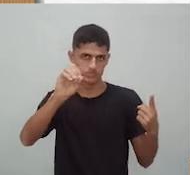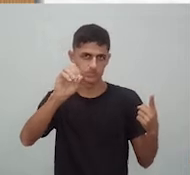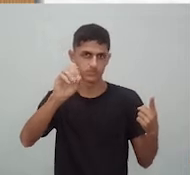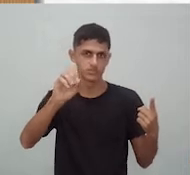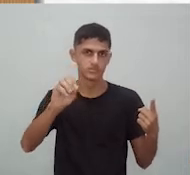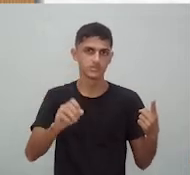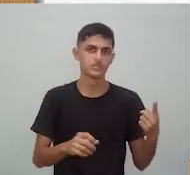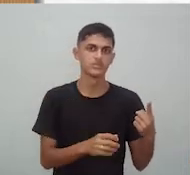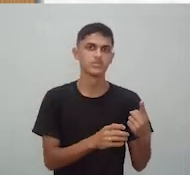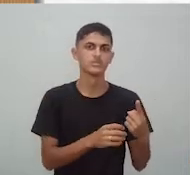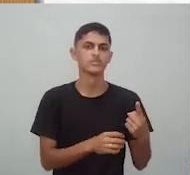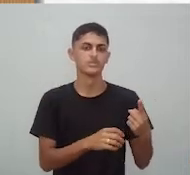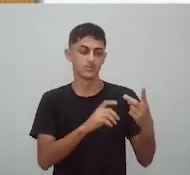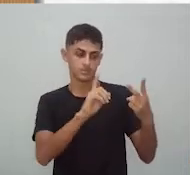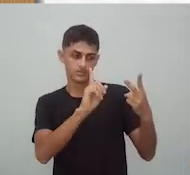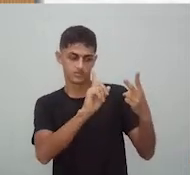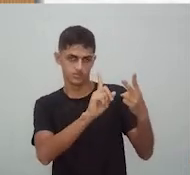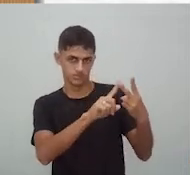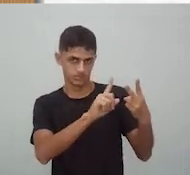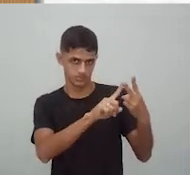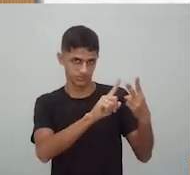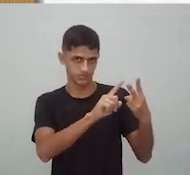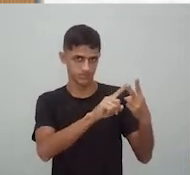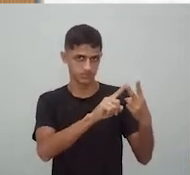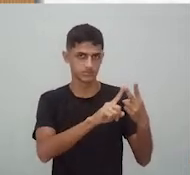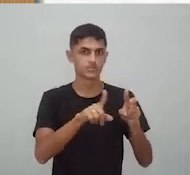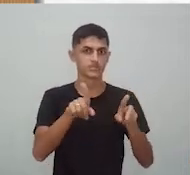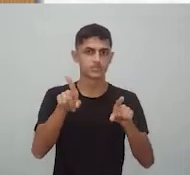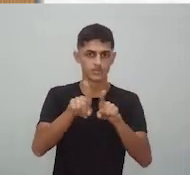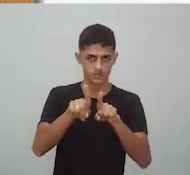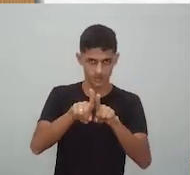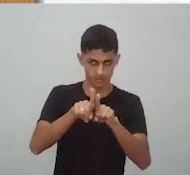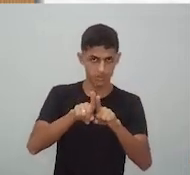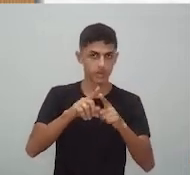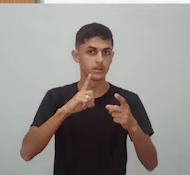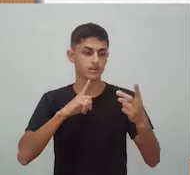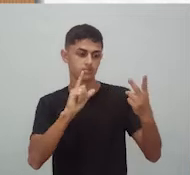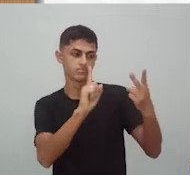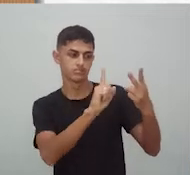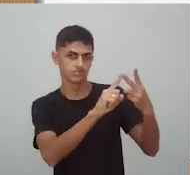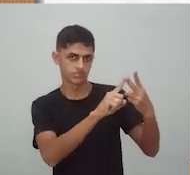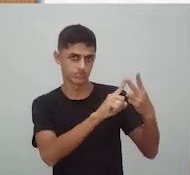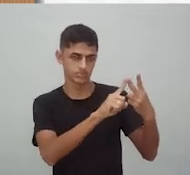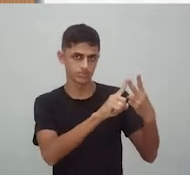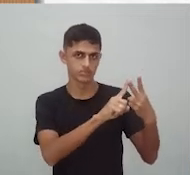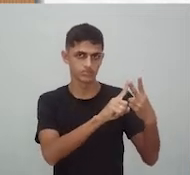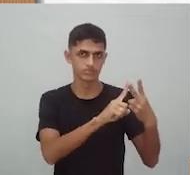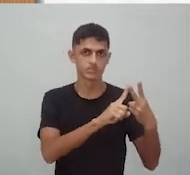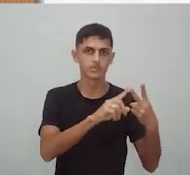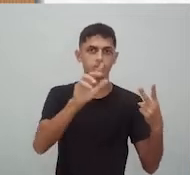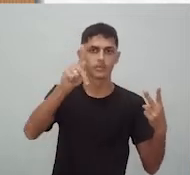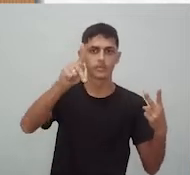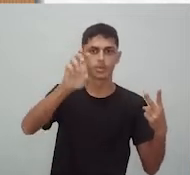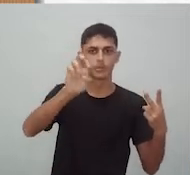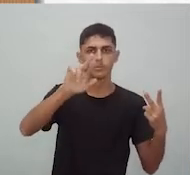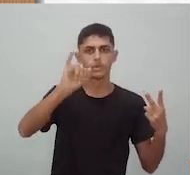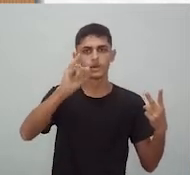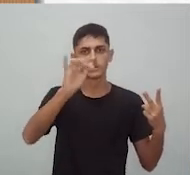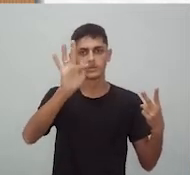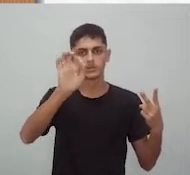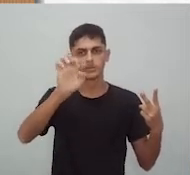periférico autônomo simpático e sistema nervoso periférico autônomo parasimpático. E a gente tem o sistema nervoso